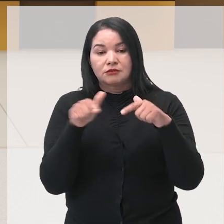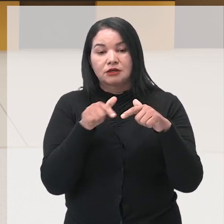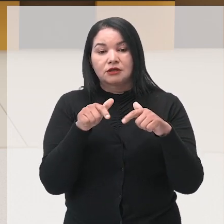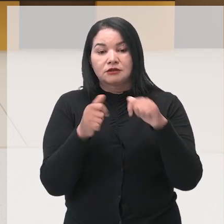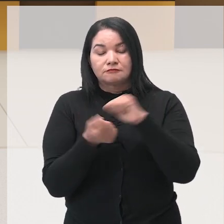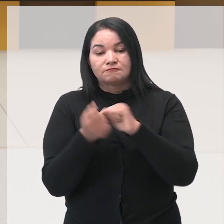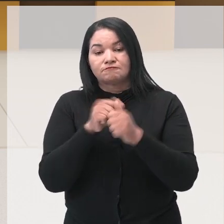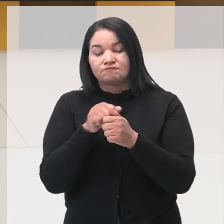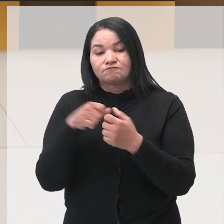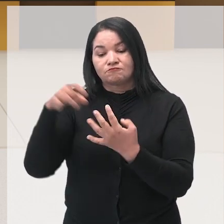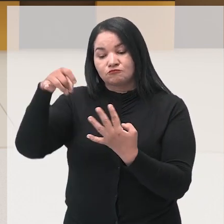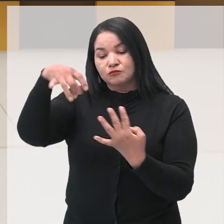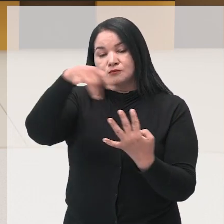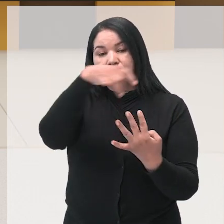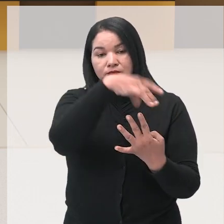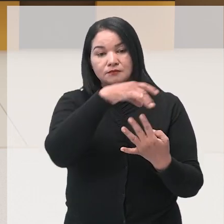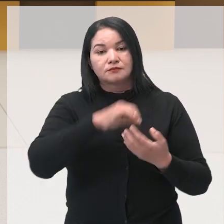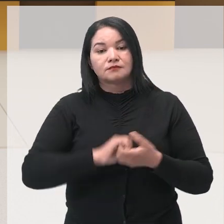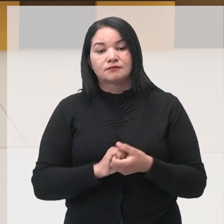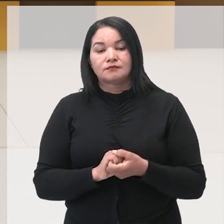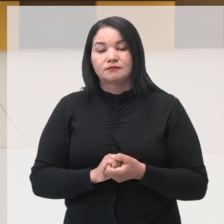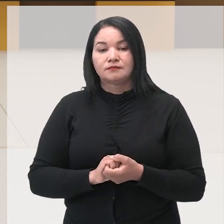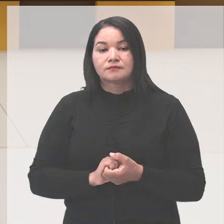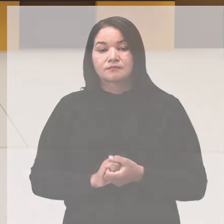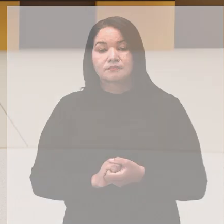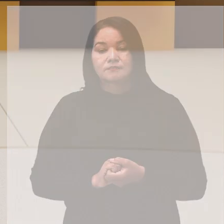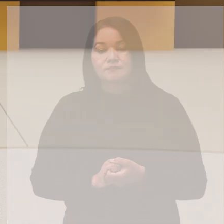o descarte desses resíduos.